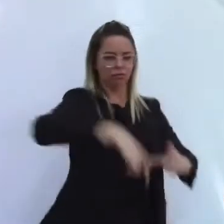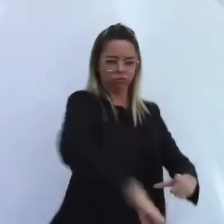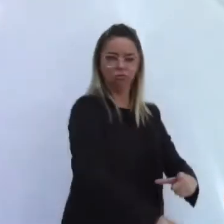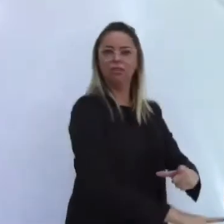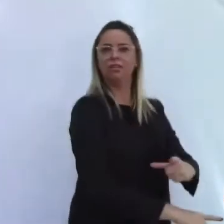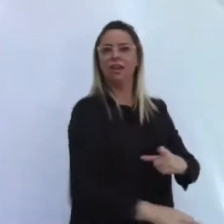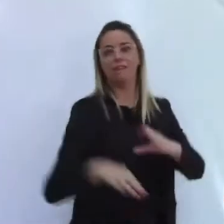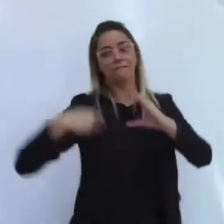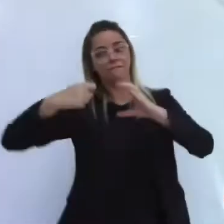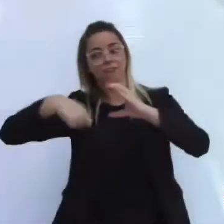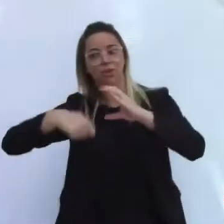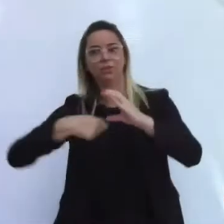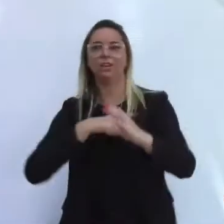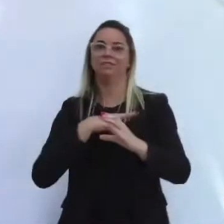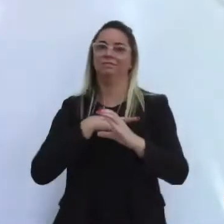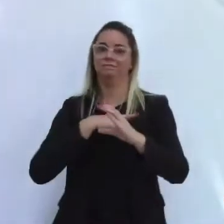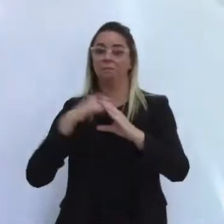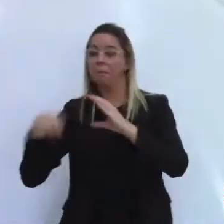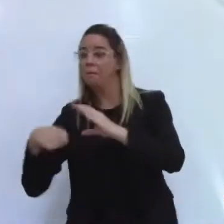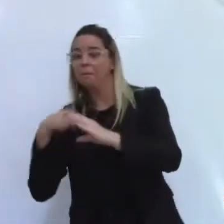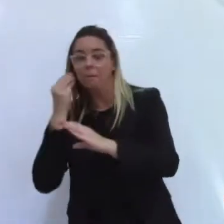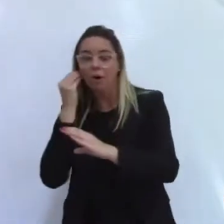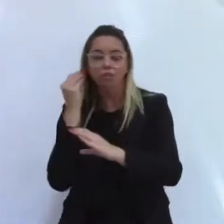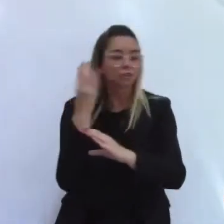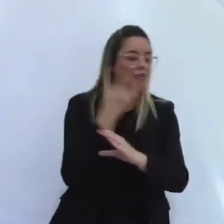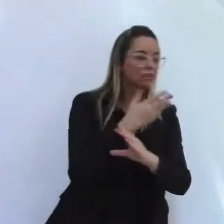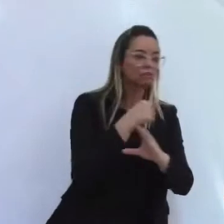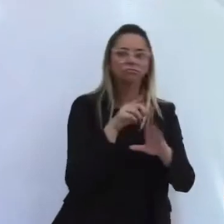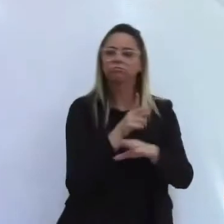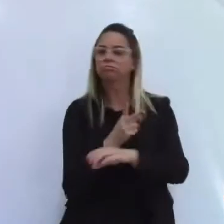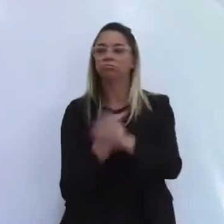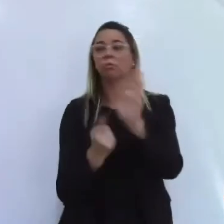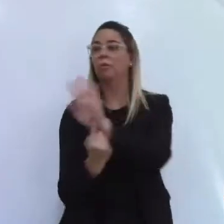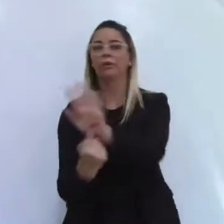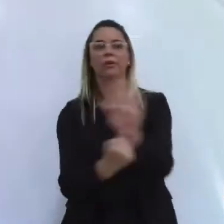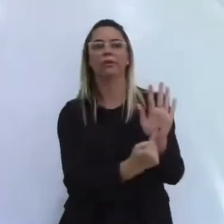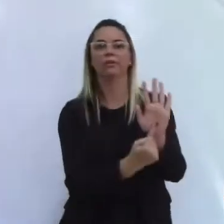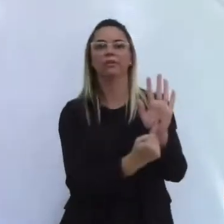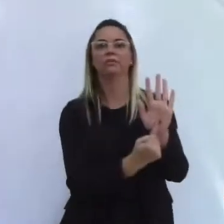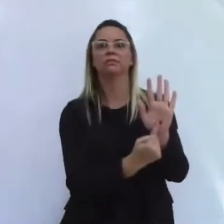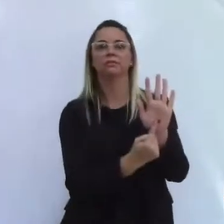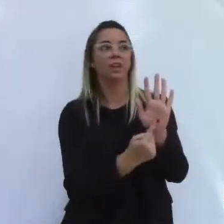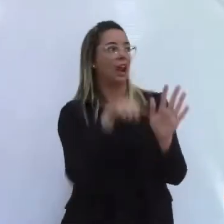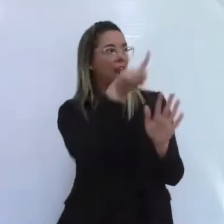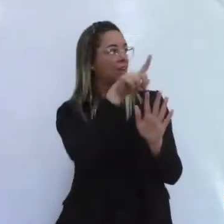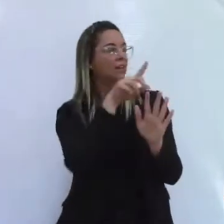Se você vê a buraqueira que está do trevo da rua Nova até a maternidade,